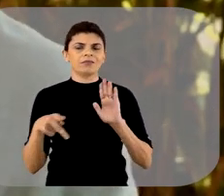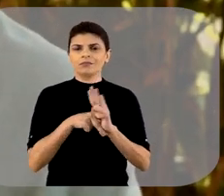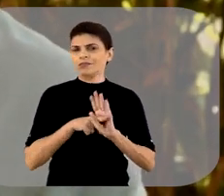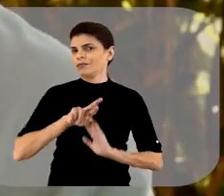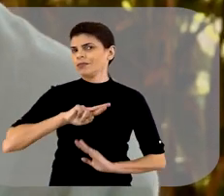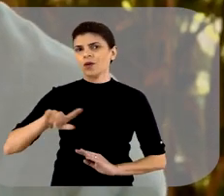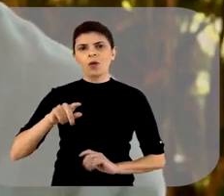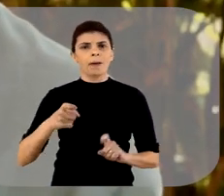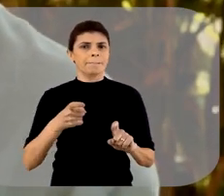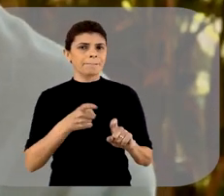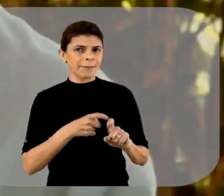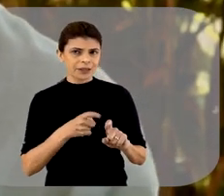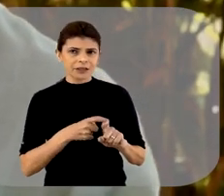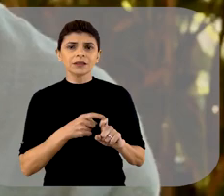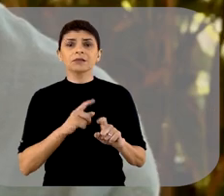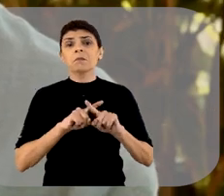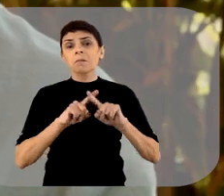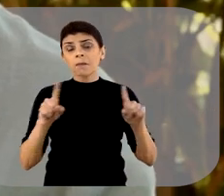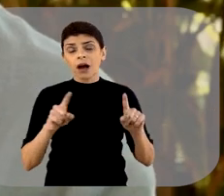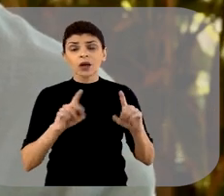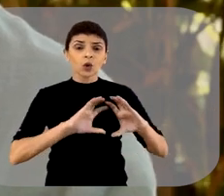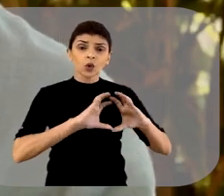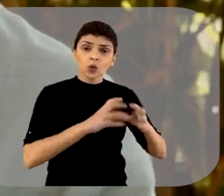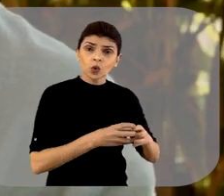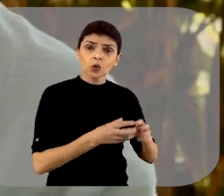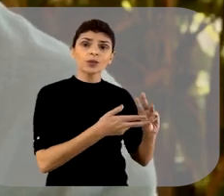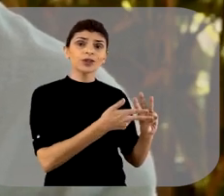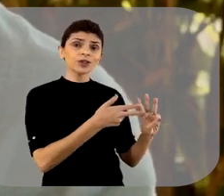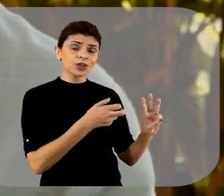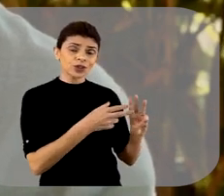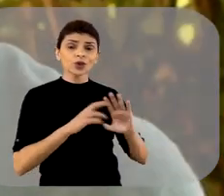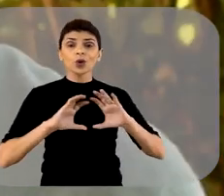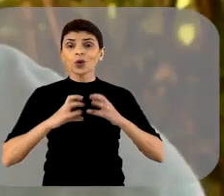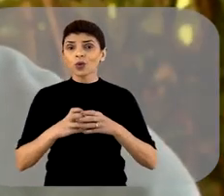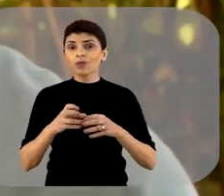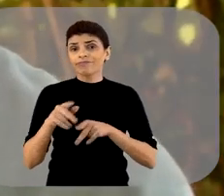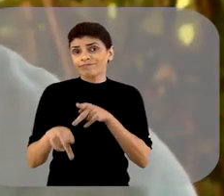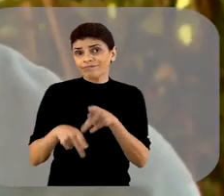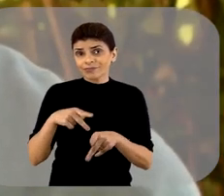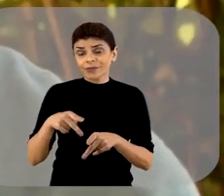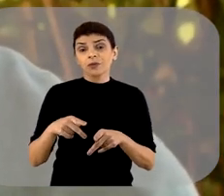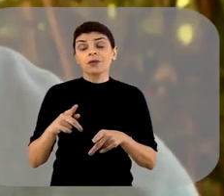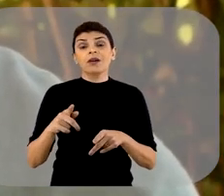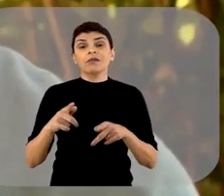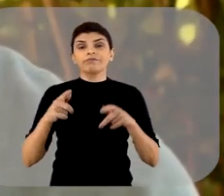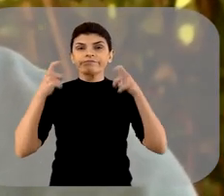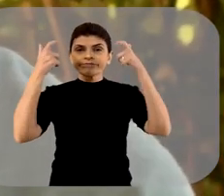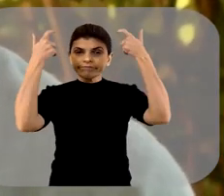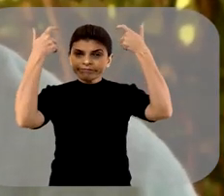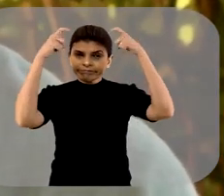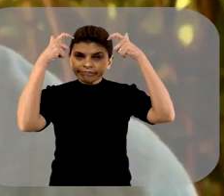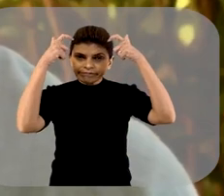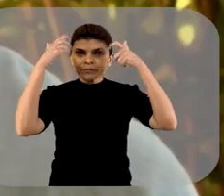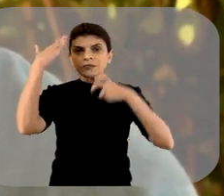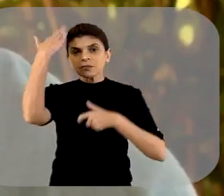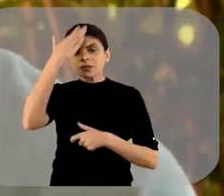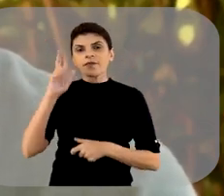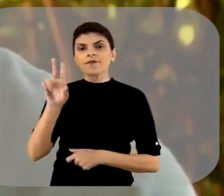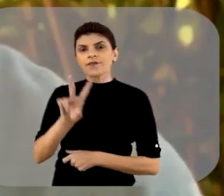mas estou agora falando de grupos indígenas e grupos populares. Mas o México,